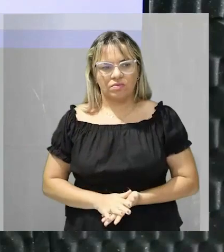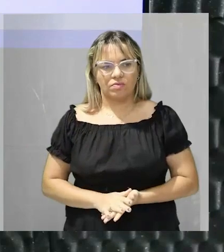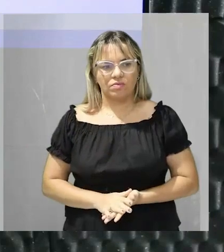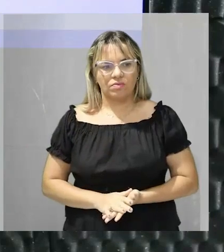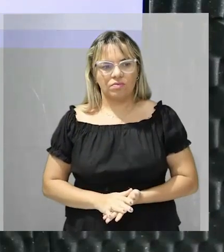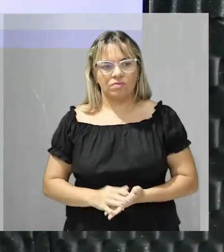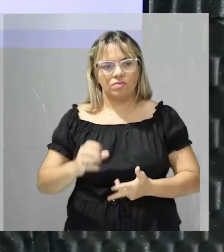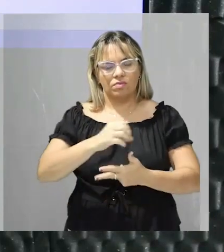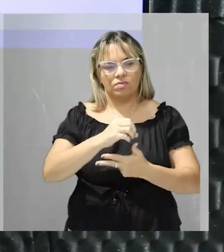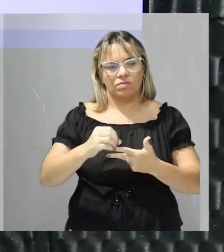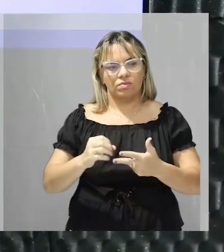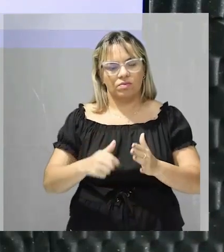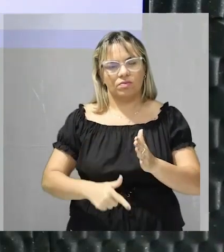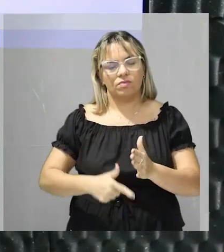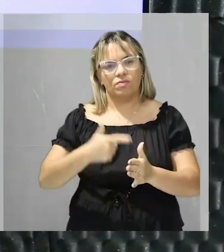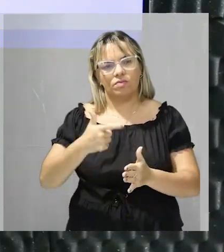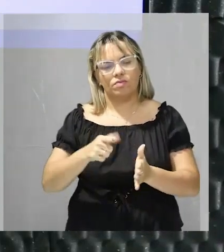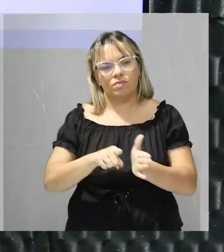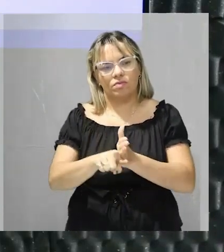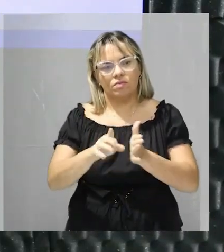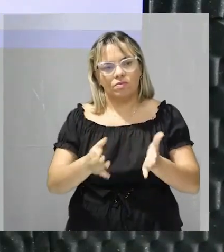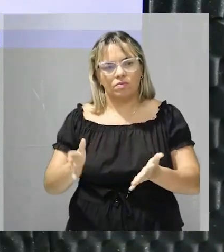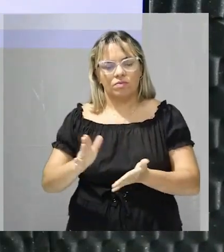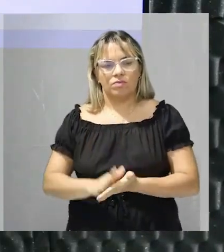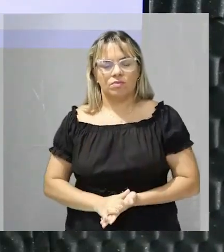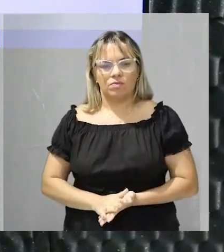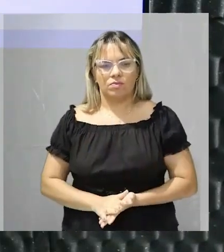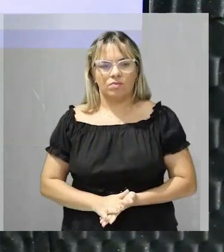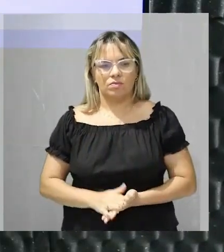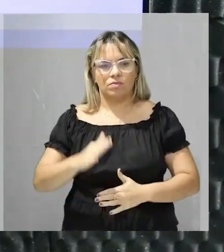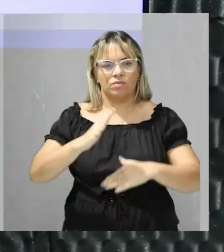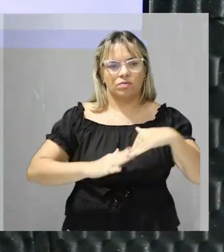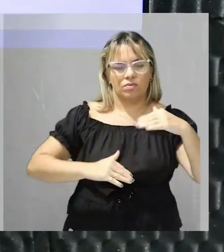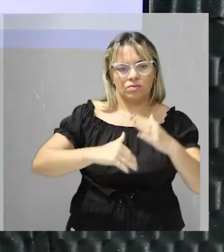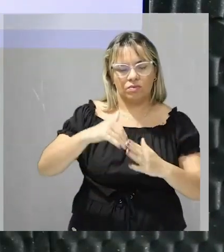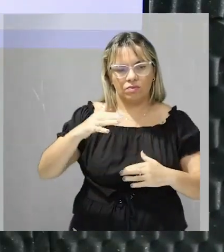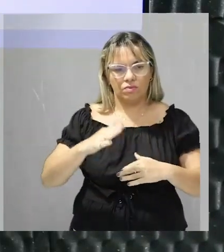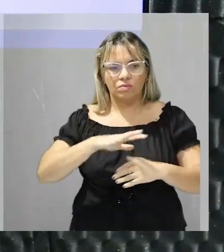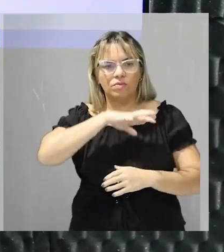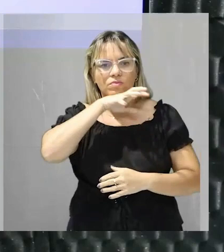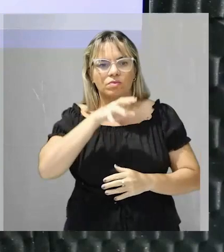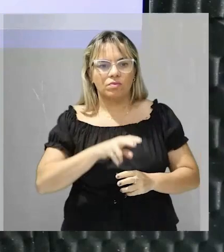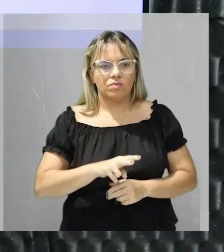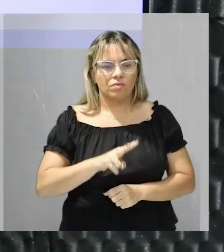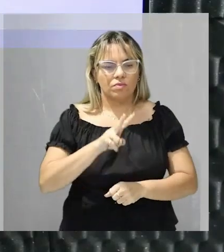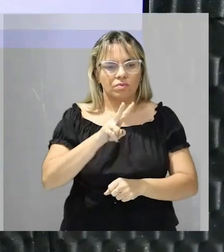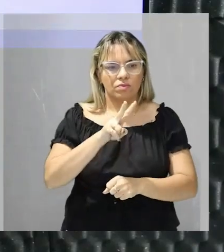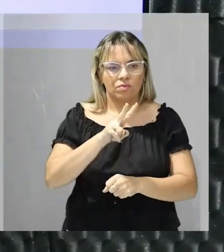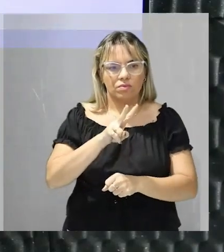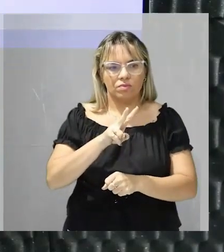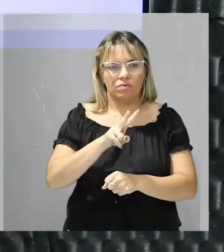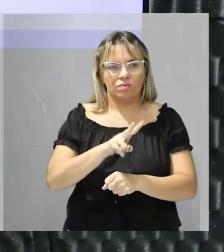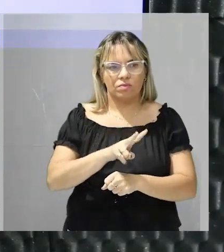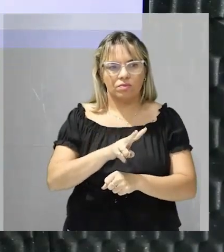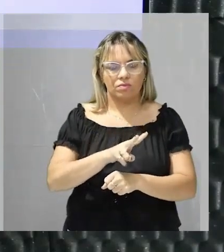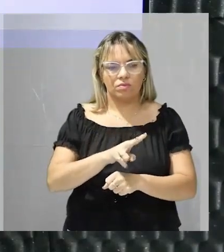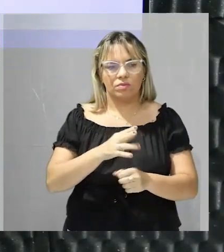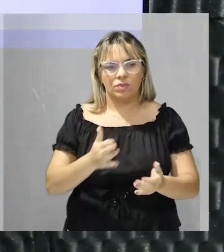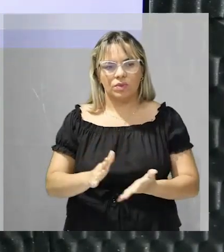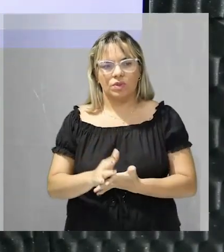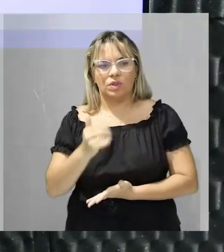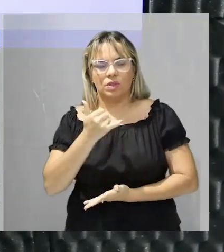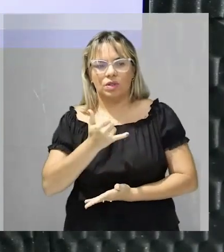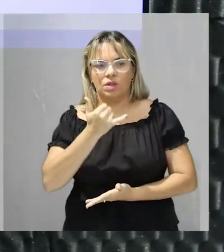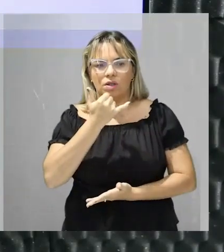do Enem número 2 diz o seguinte um zootecnicista ou perdão eu tô falando errado desculpa